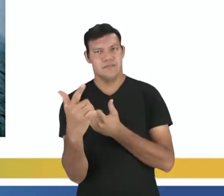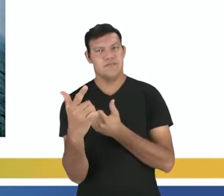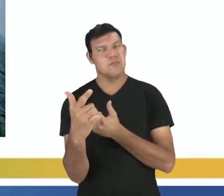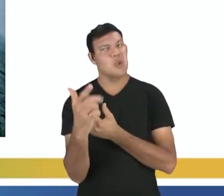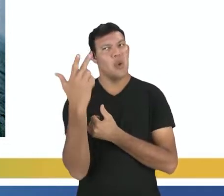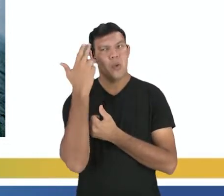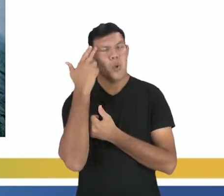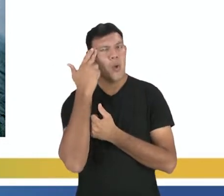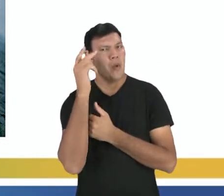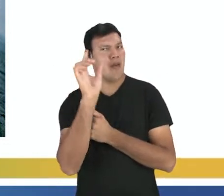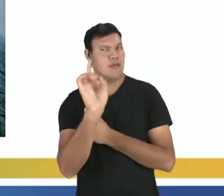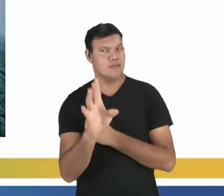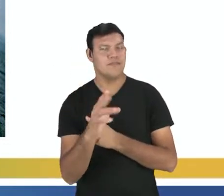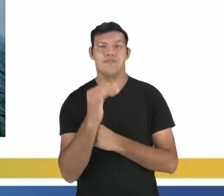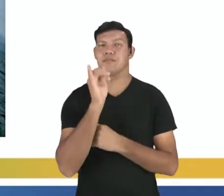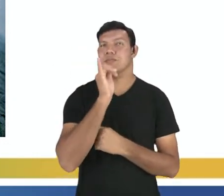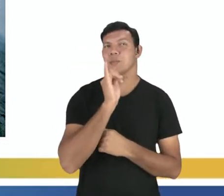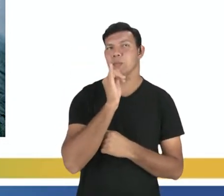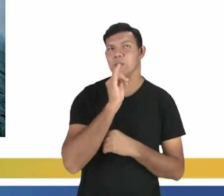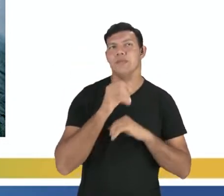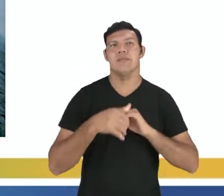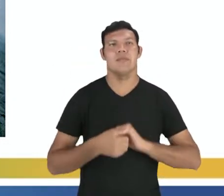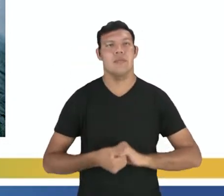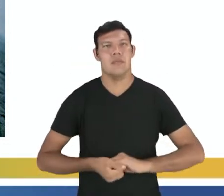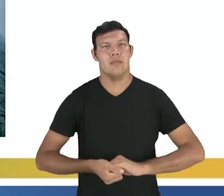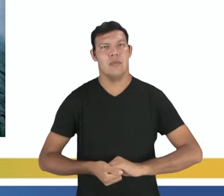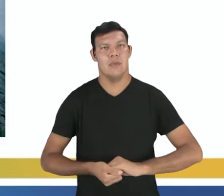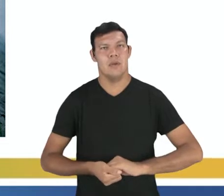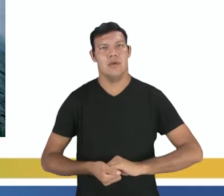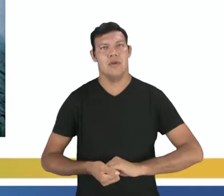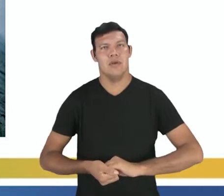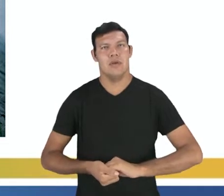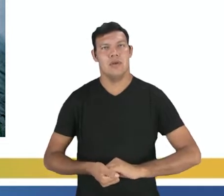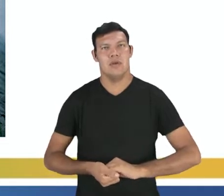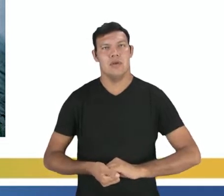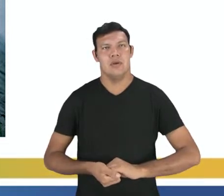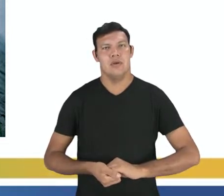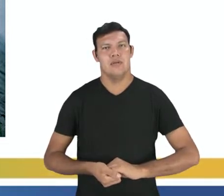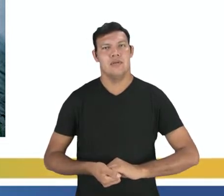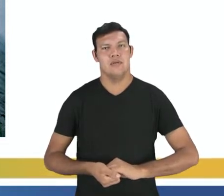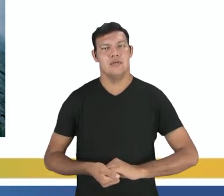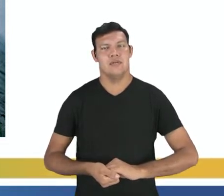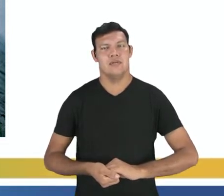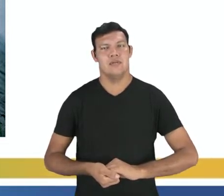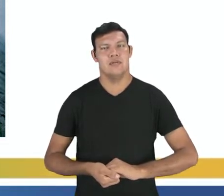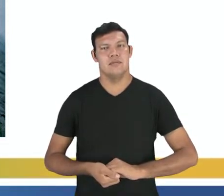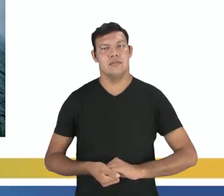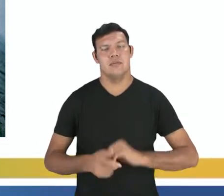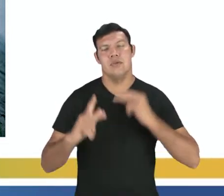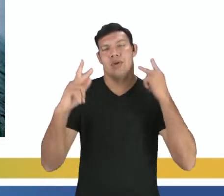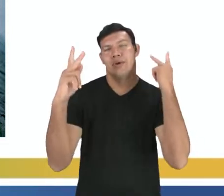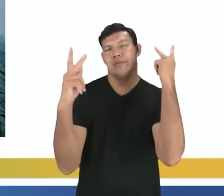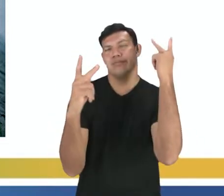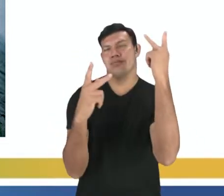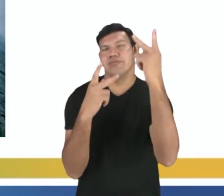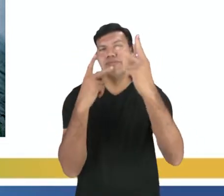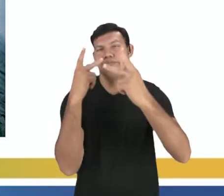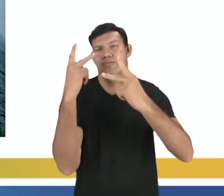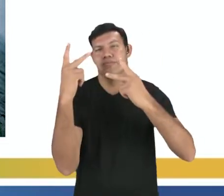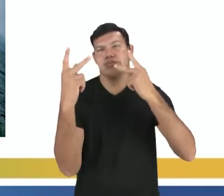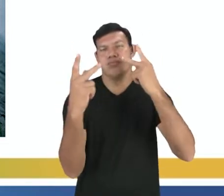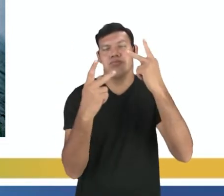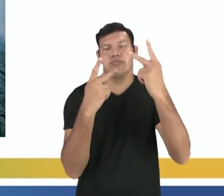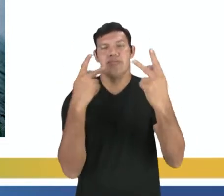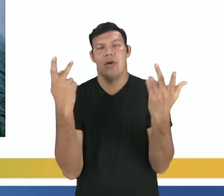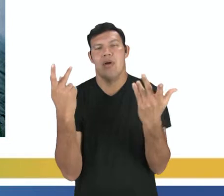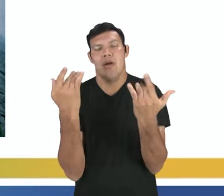comum. Por exemplo, the wind is a blanket of ice. O vento é um